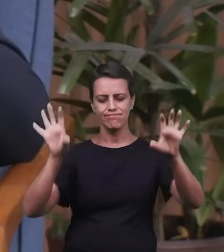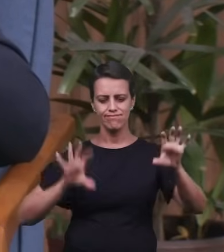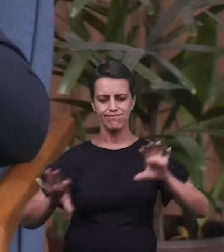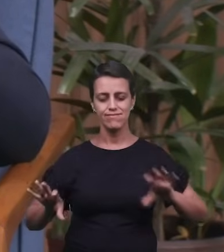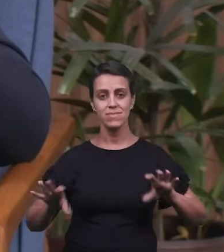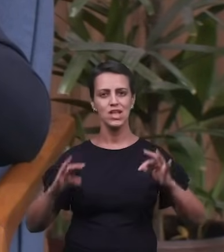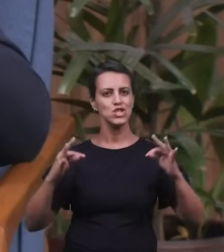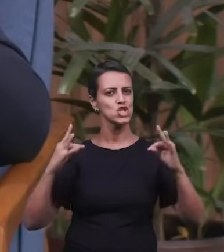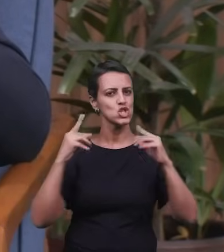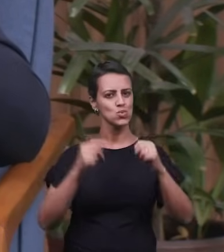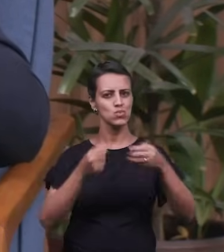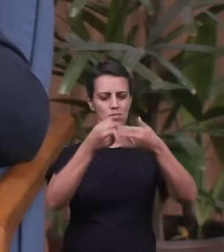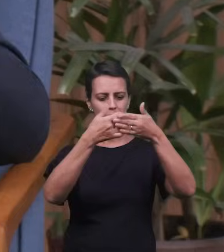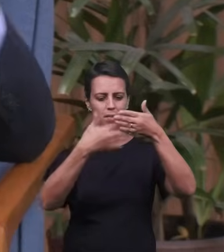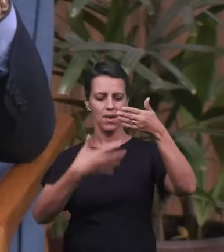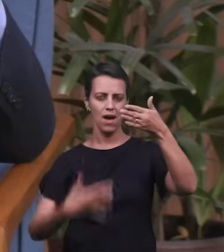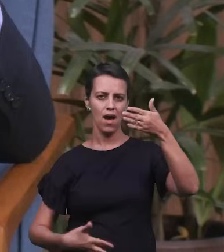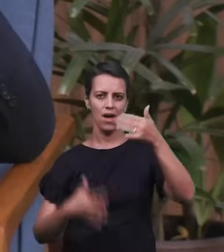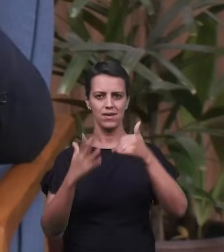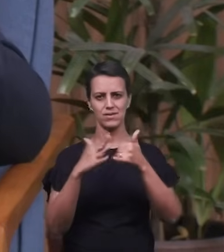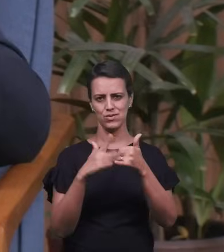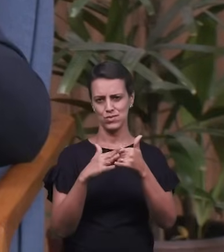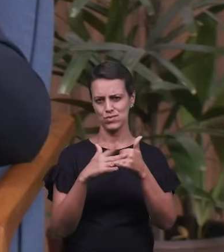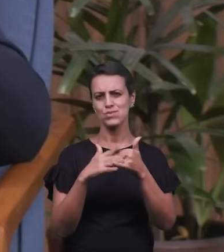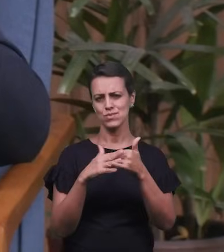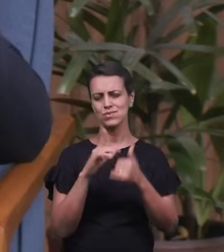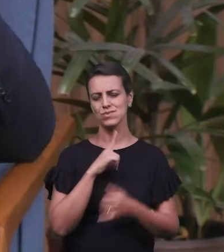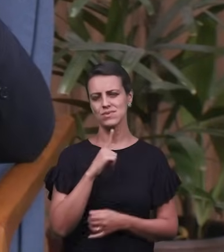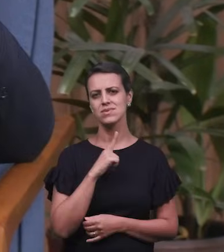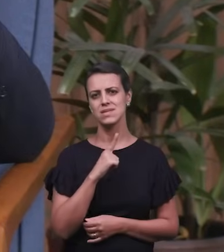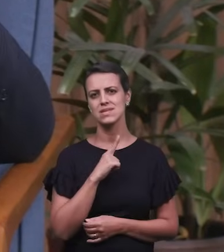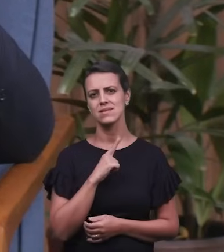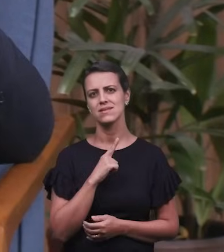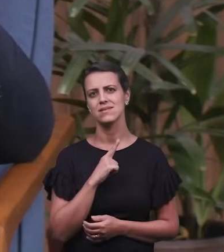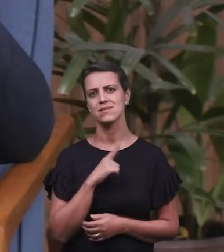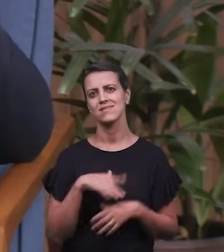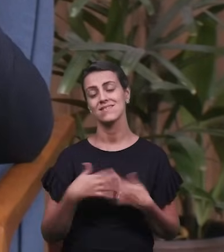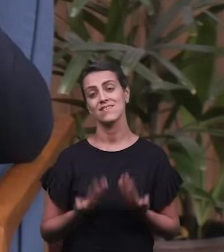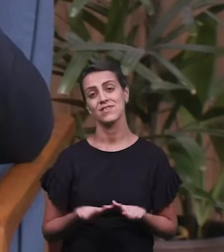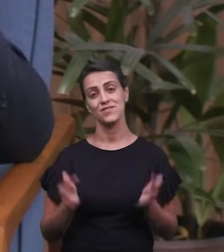na Escola Bíblica Dominical, naquela sequência da própria